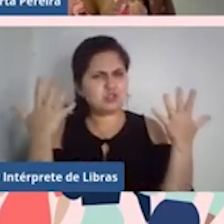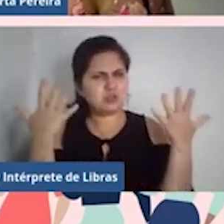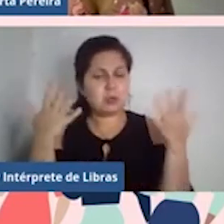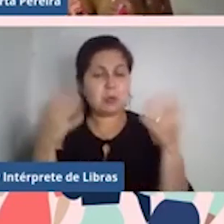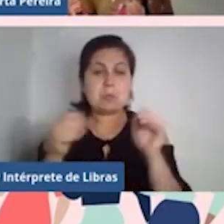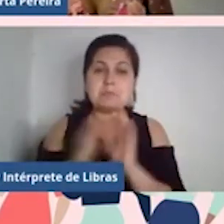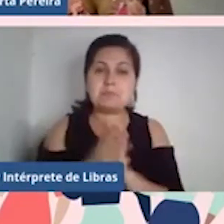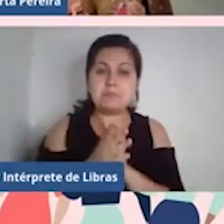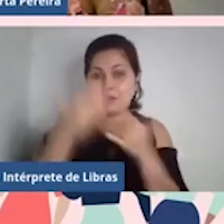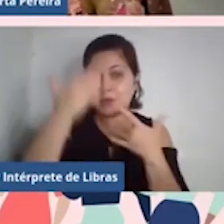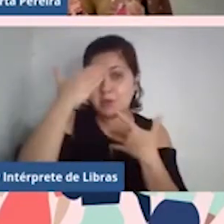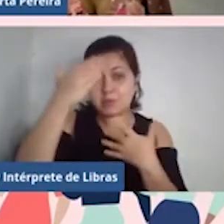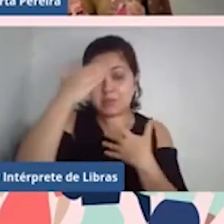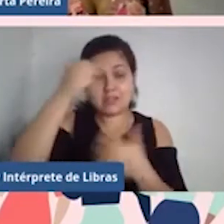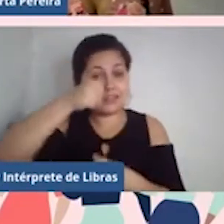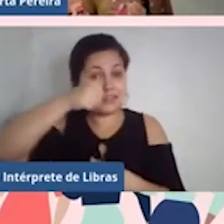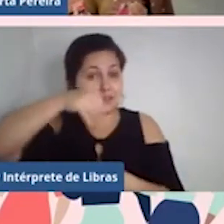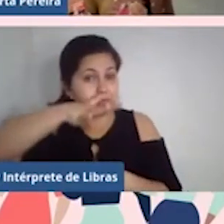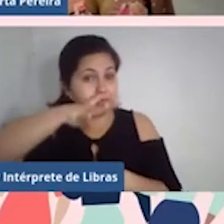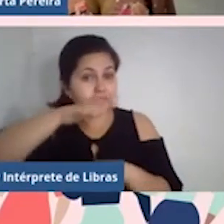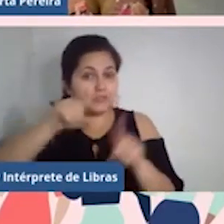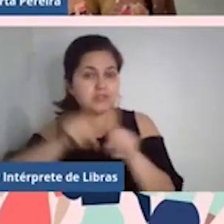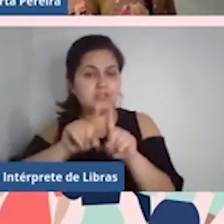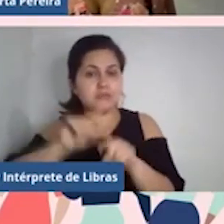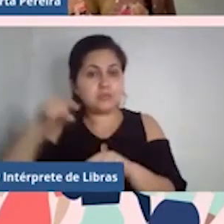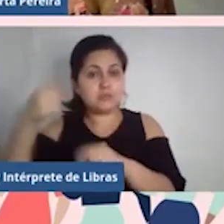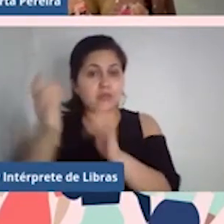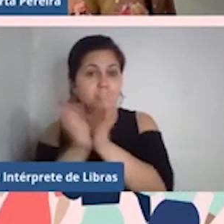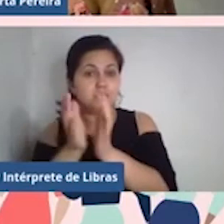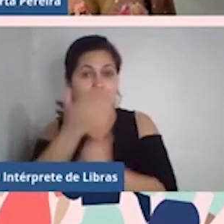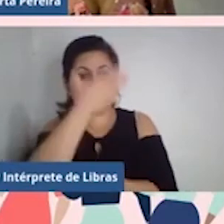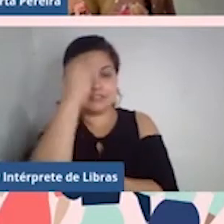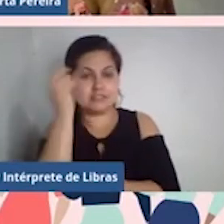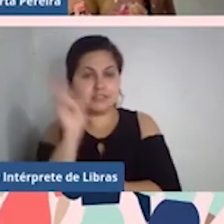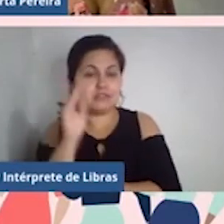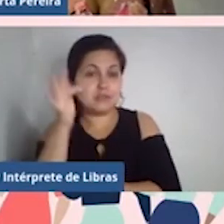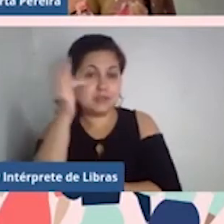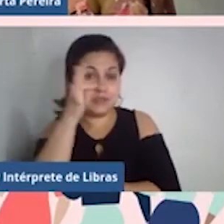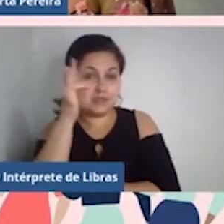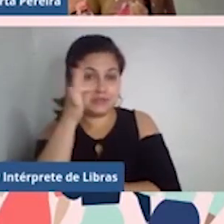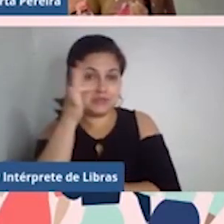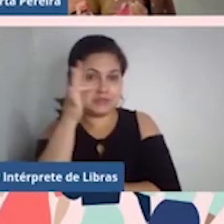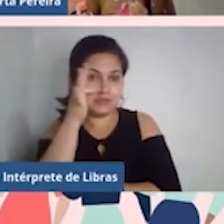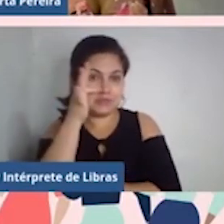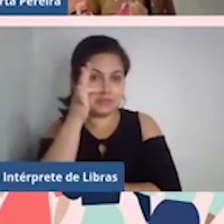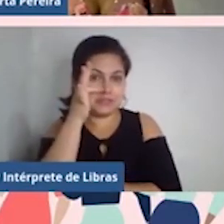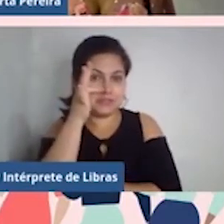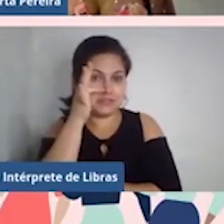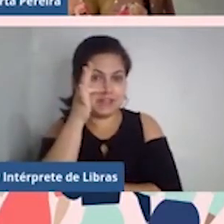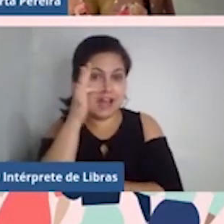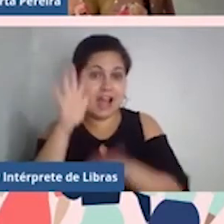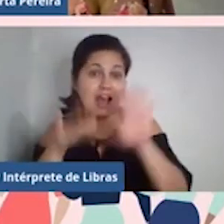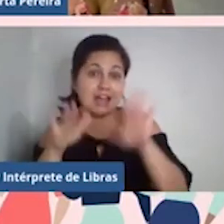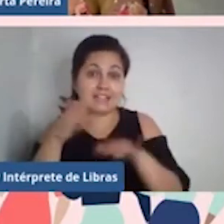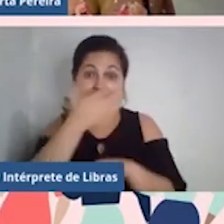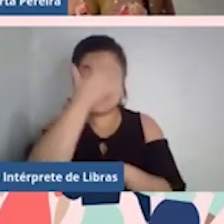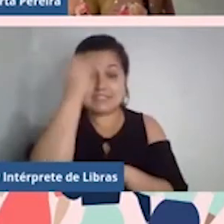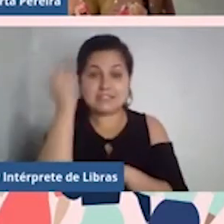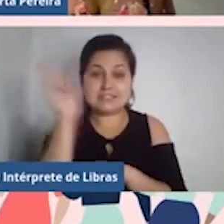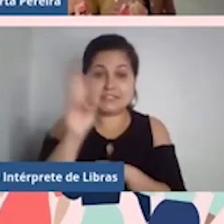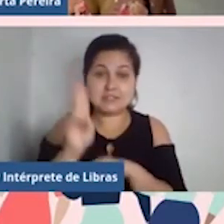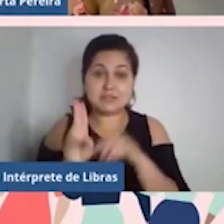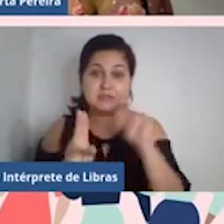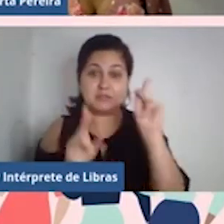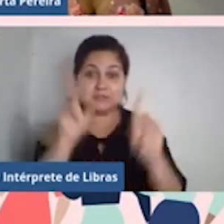para a Duli e para nossa outra colega, que agora eu esqueci o nome. Ai, Deus. Às vezes eu esqueço dos nomes das pessoas,